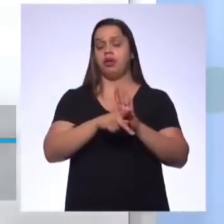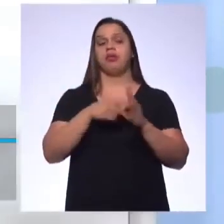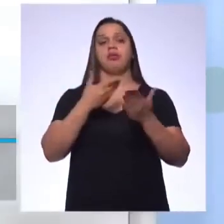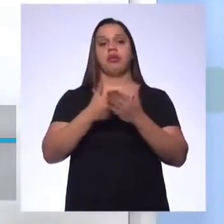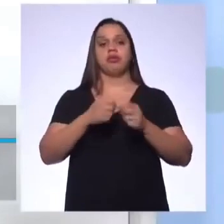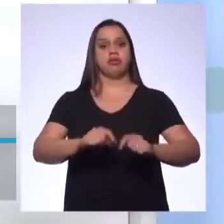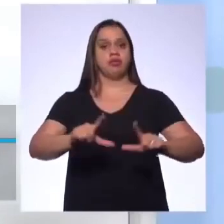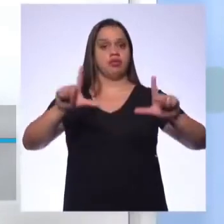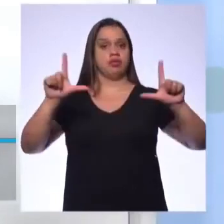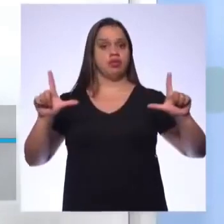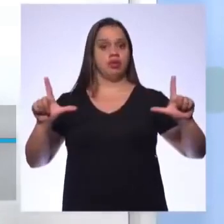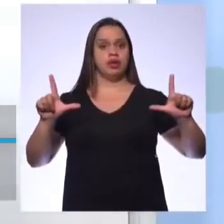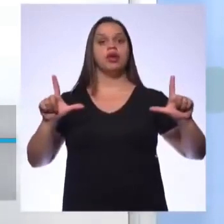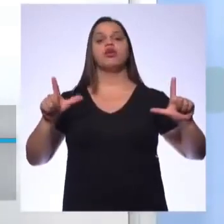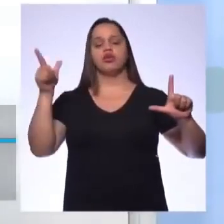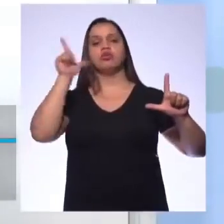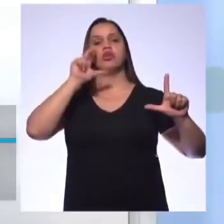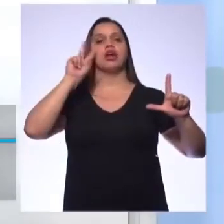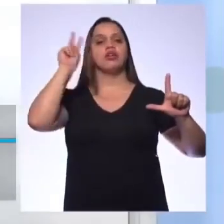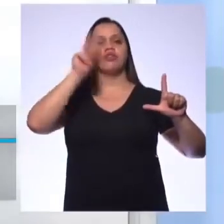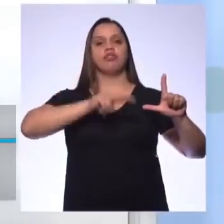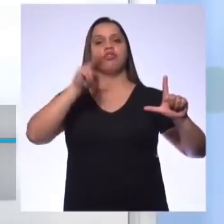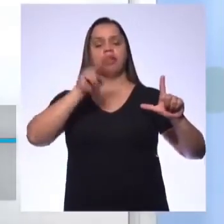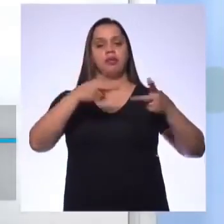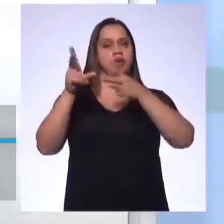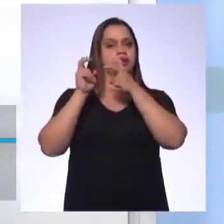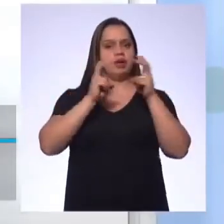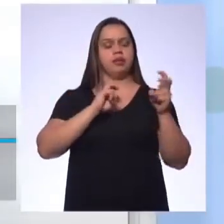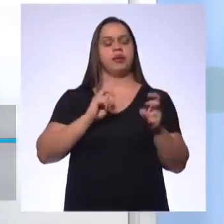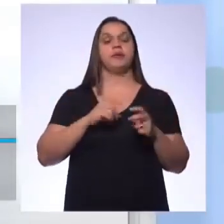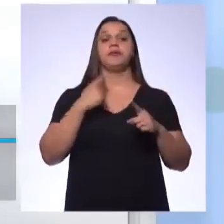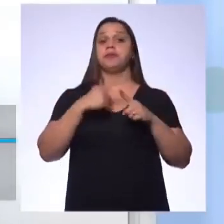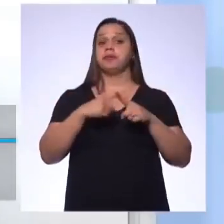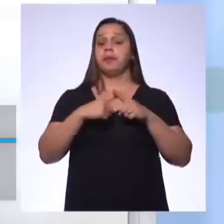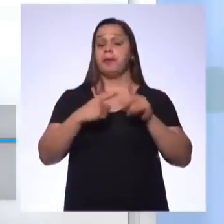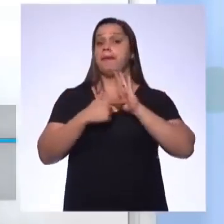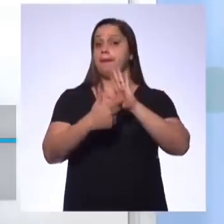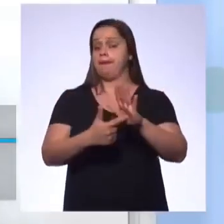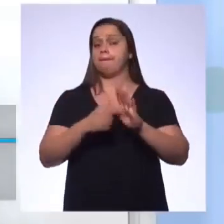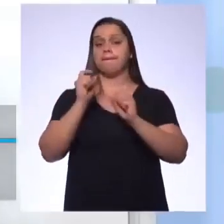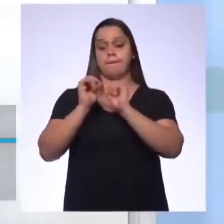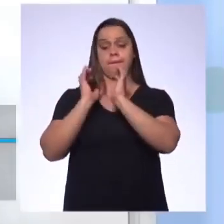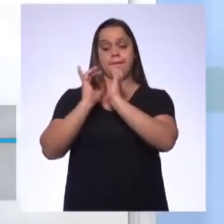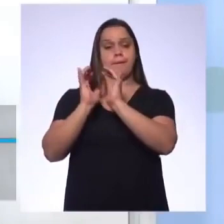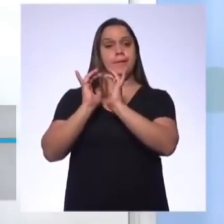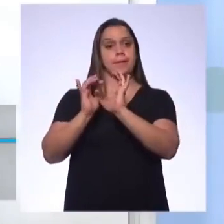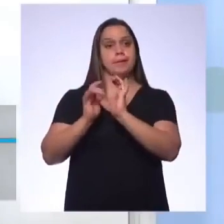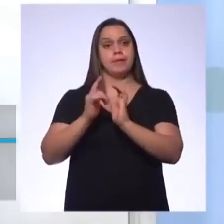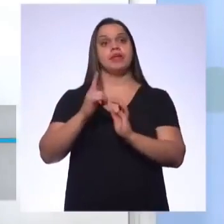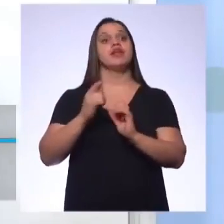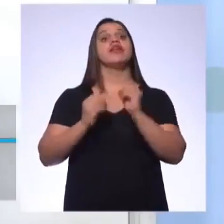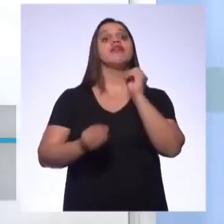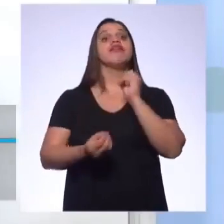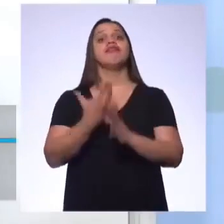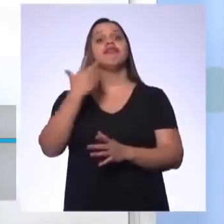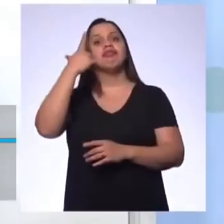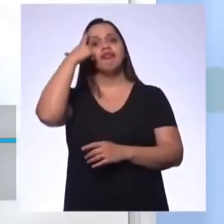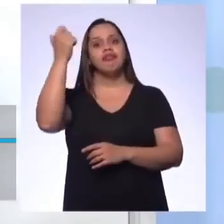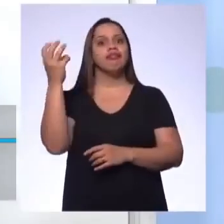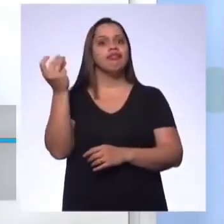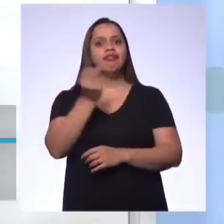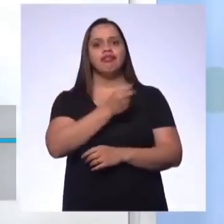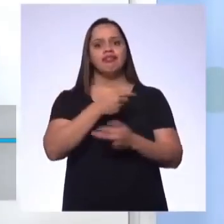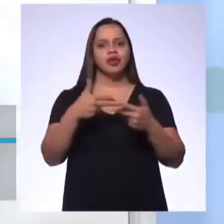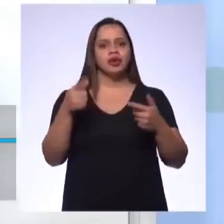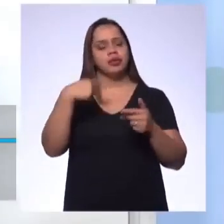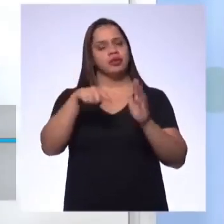dá para você enxergar e ter o efeito. Eu vou te mostrar que o cérebro inventa cores para você, tudo bem? Eu vou te